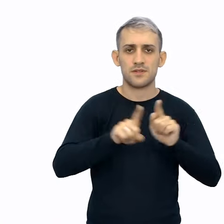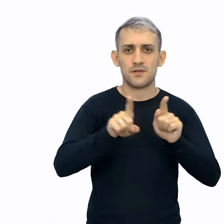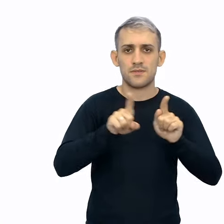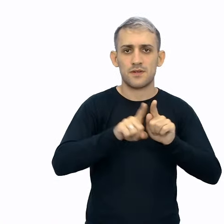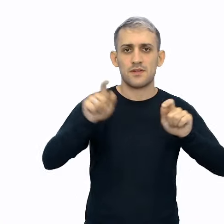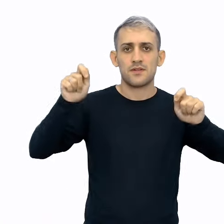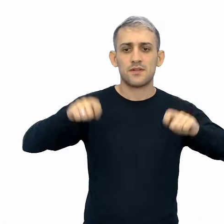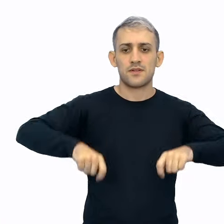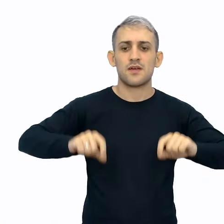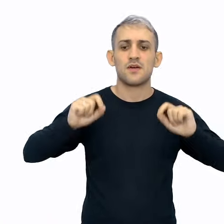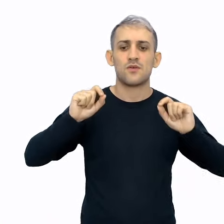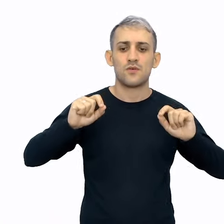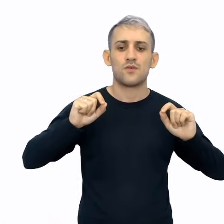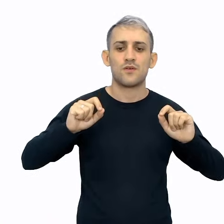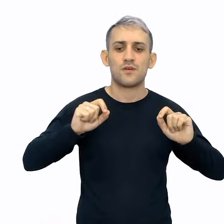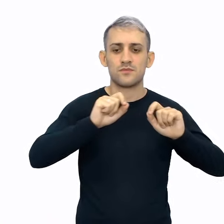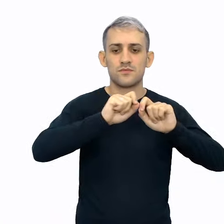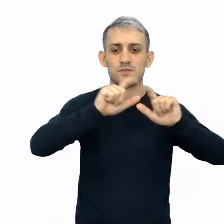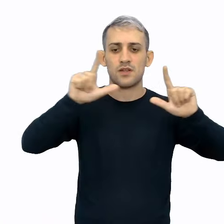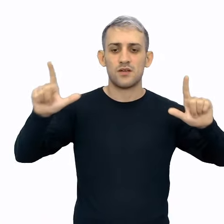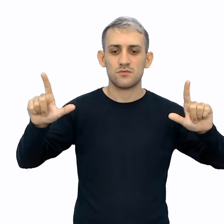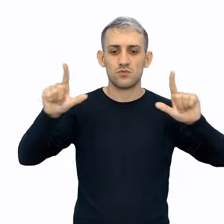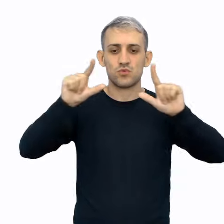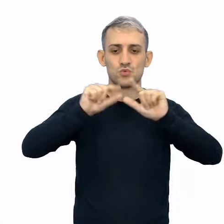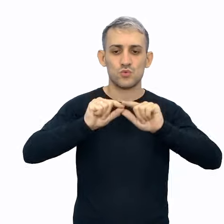descompartilhar os nossos slides